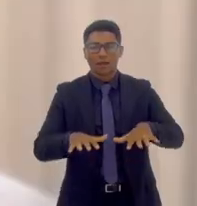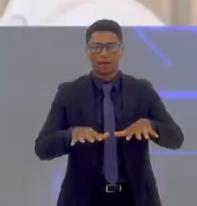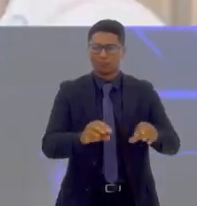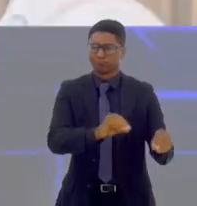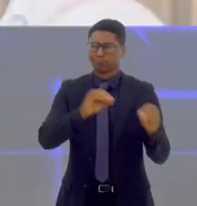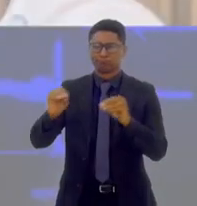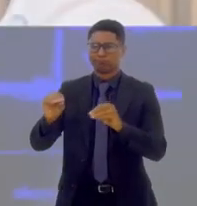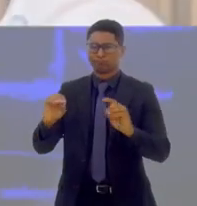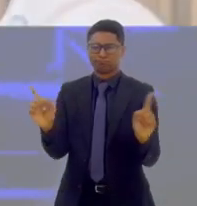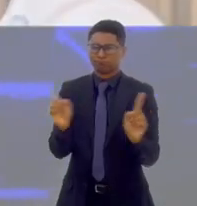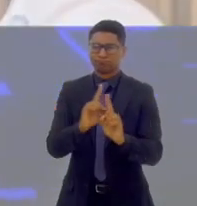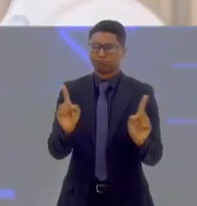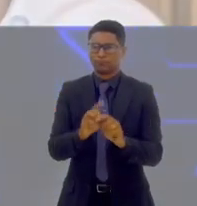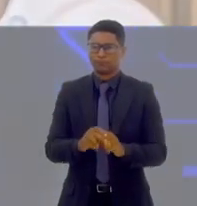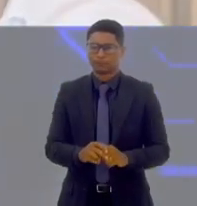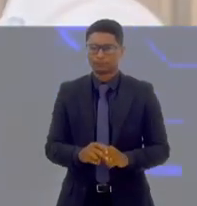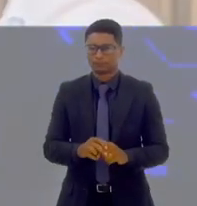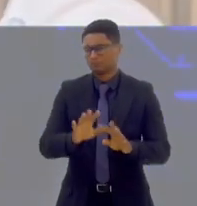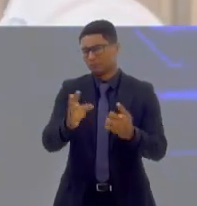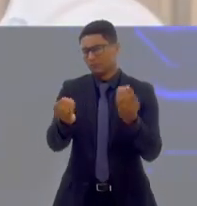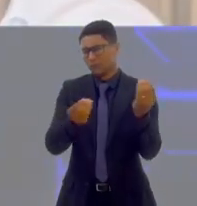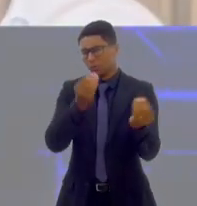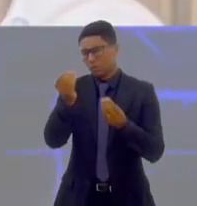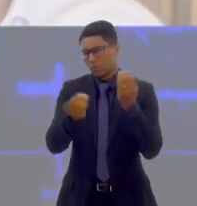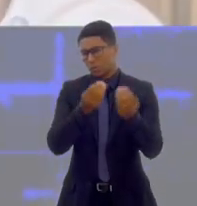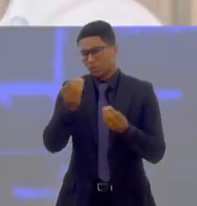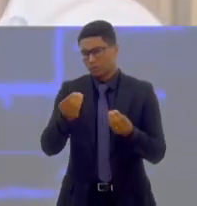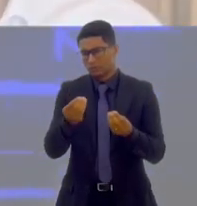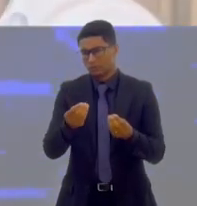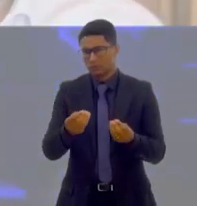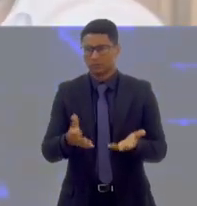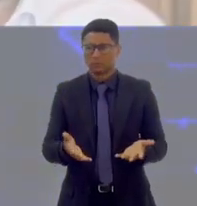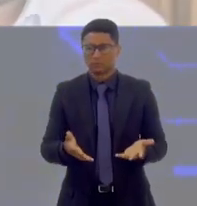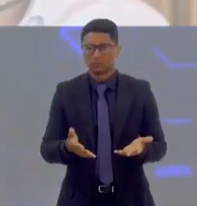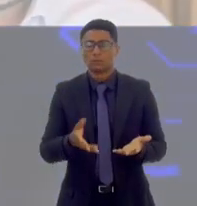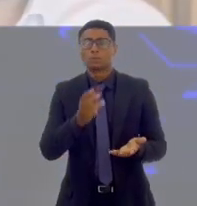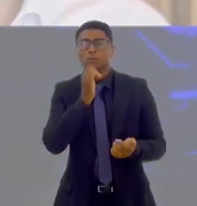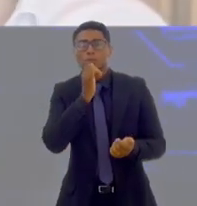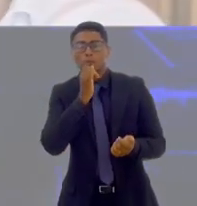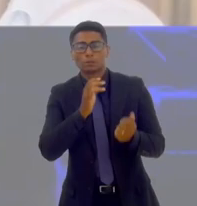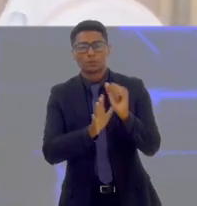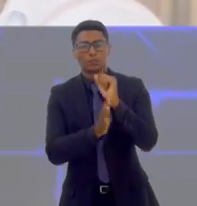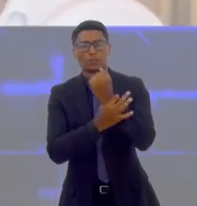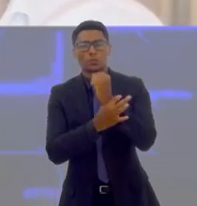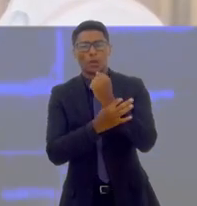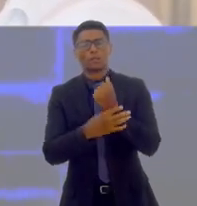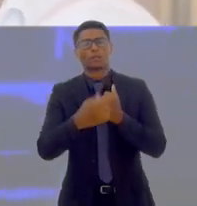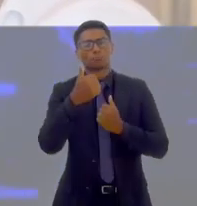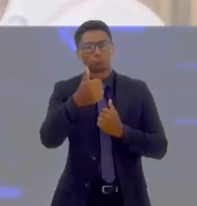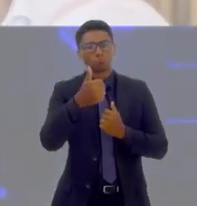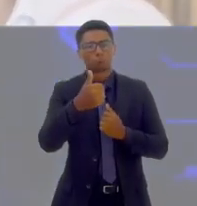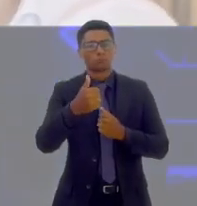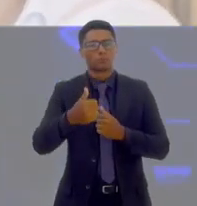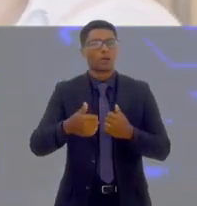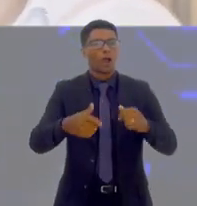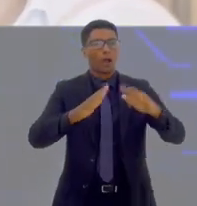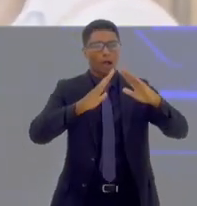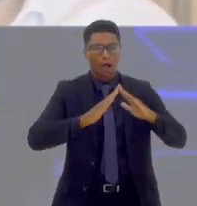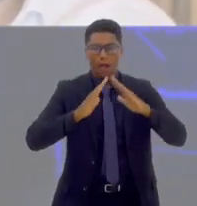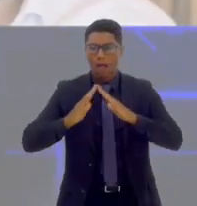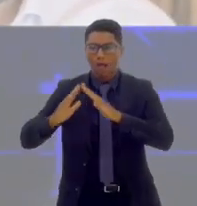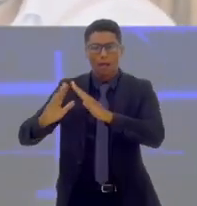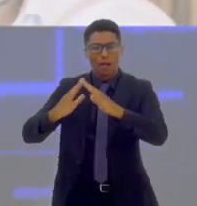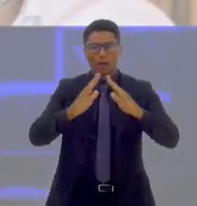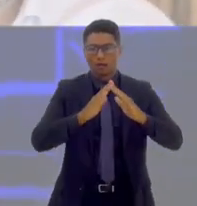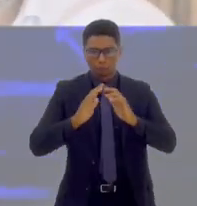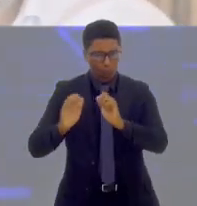esse ambiente de negócios, ele se dá por meio de inúmeras situações, desde a boa segurança até a boa moradia, mas dentro